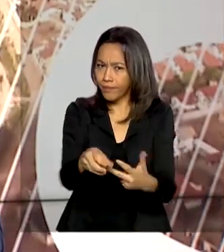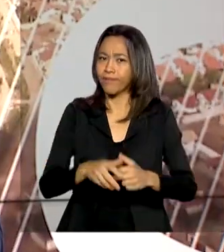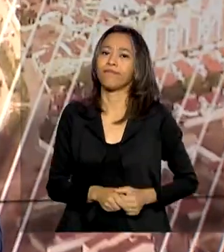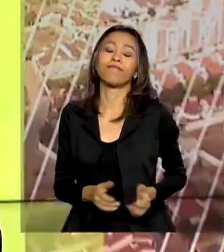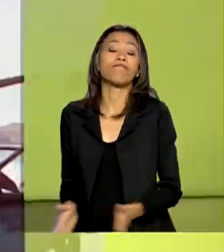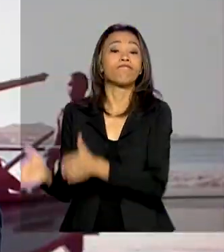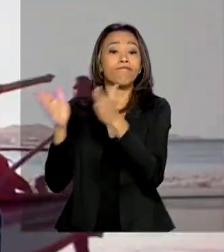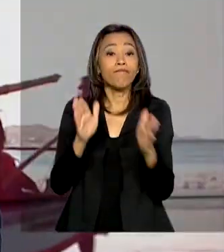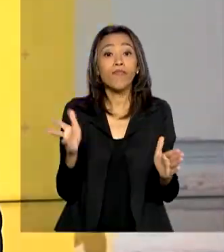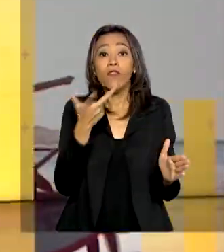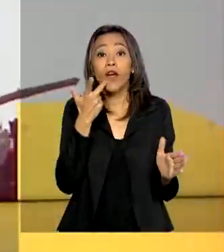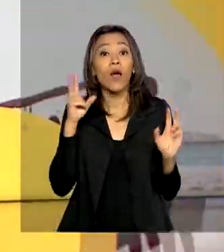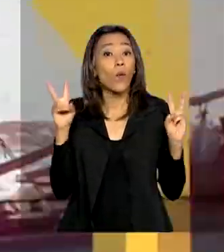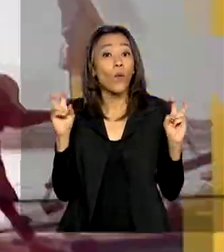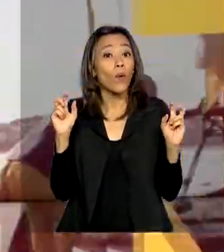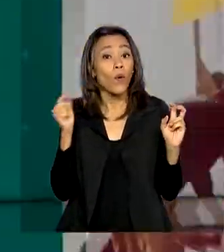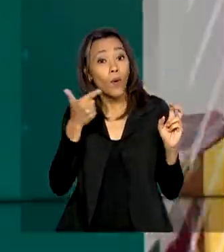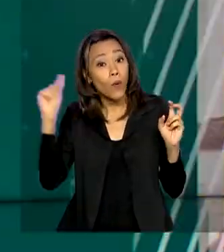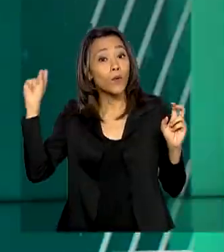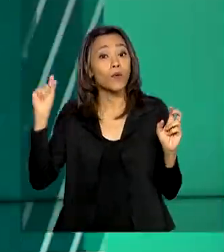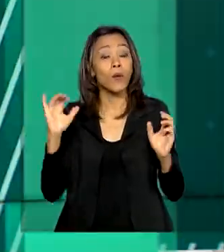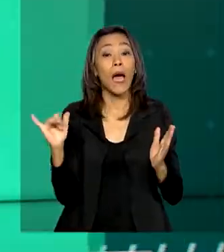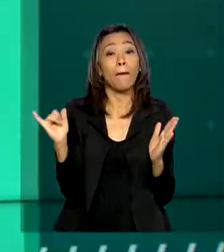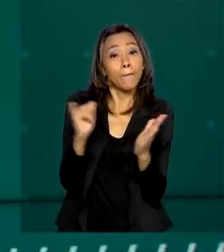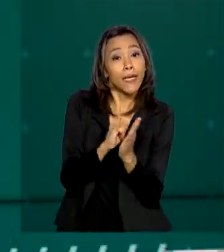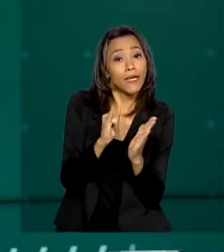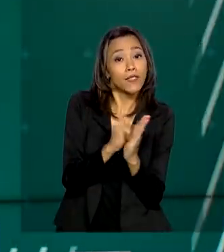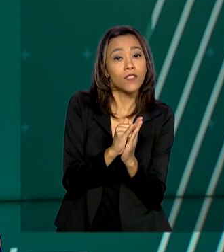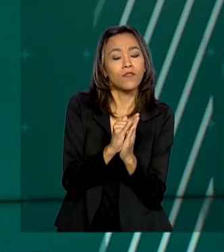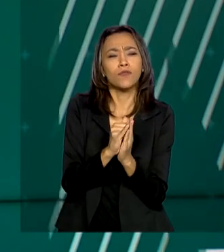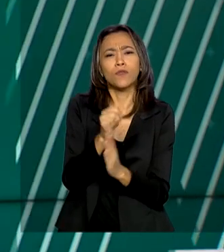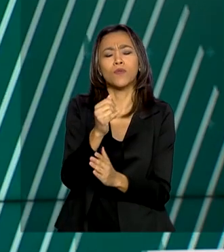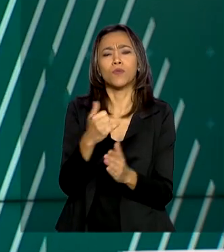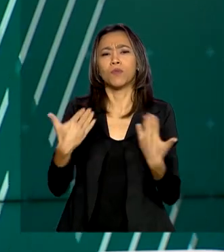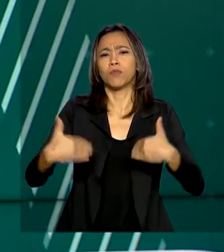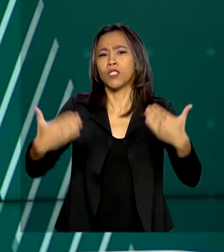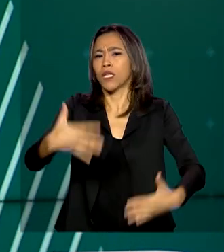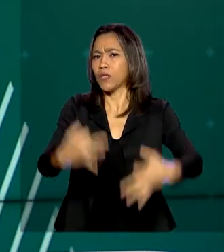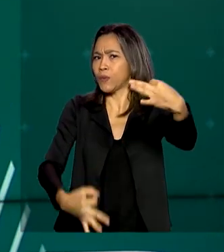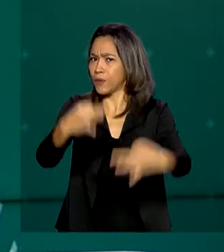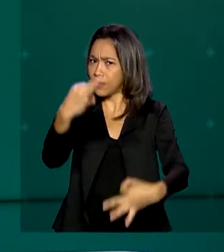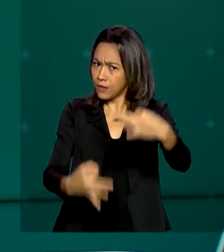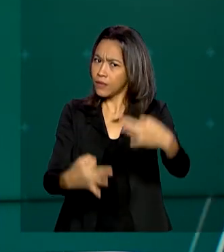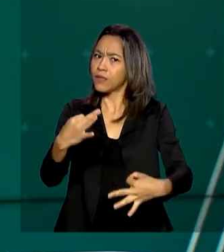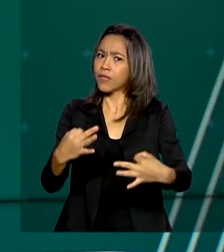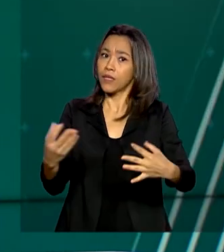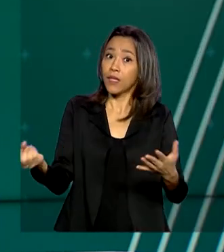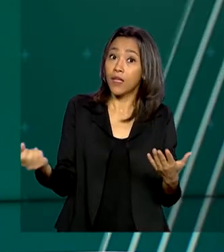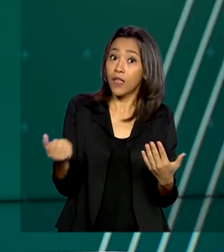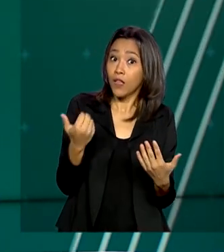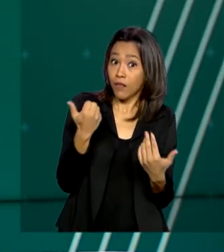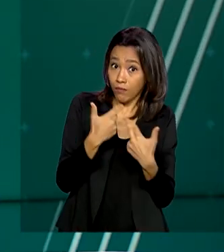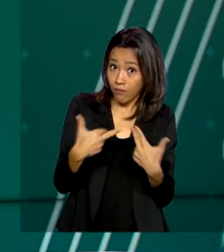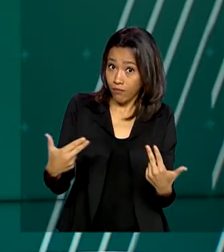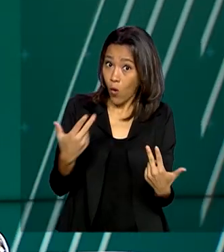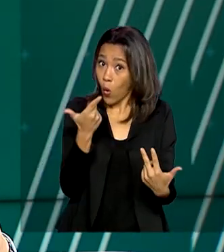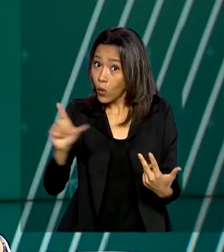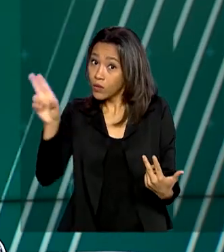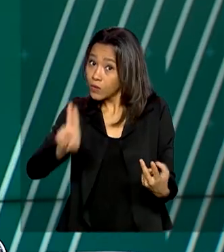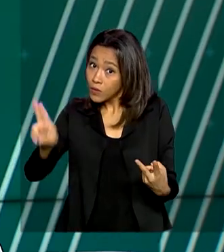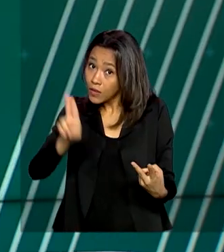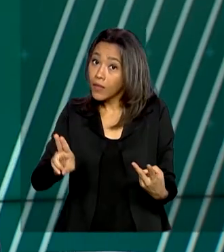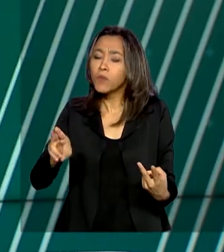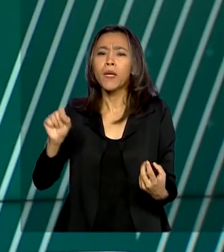Vamos falar agora de um aplicativo do Ministério da Justiça que ganhou novas funcionalidades e agora permite maior participação